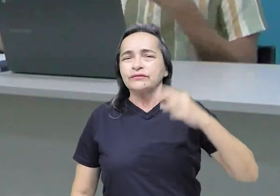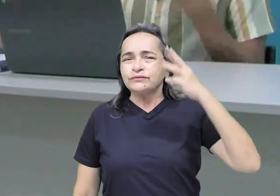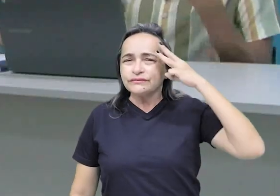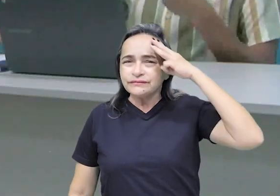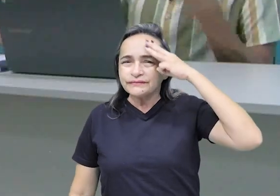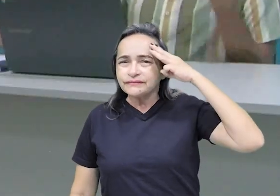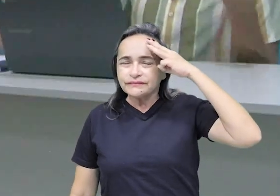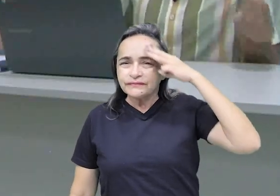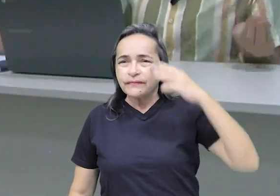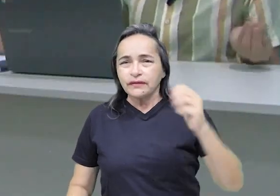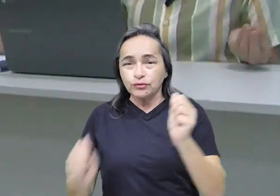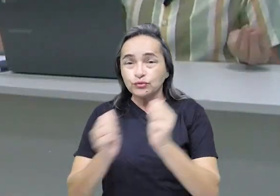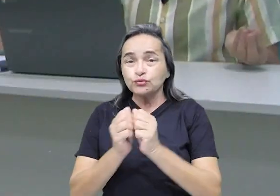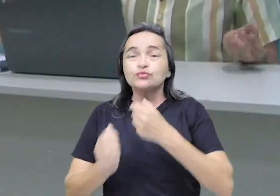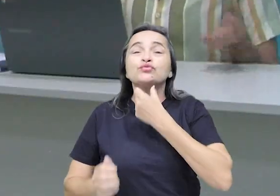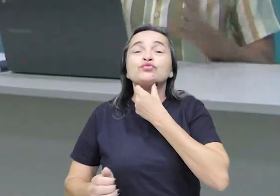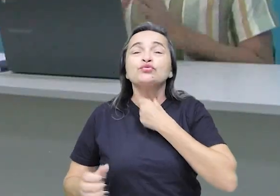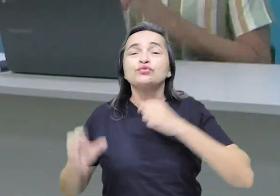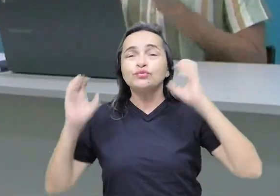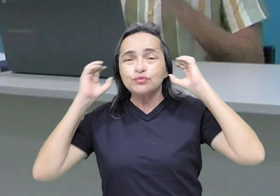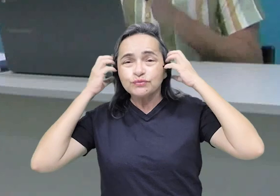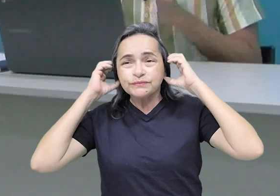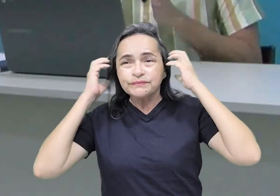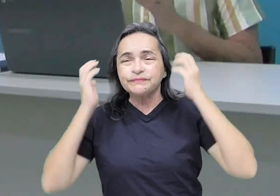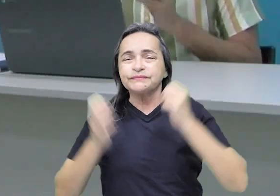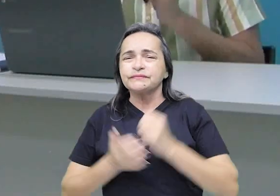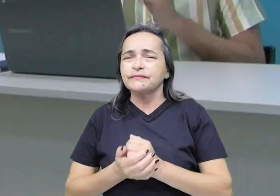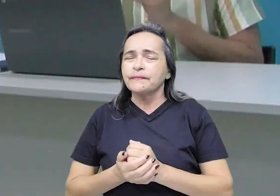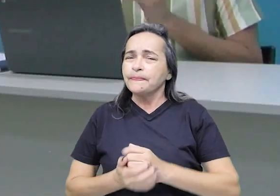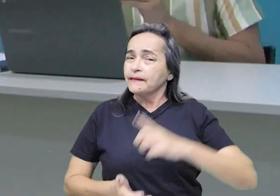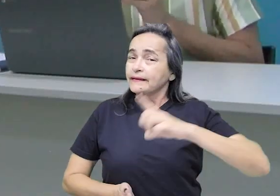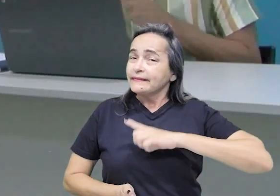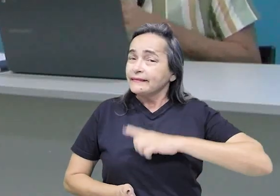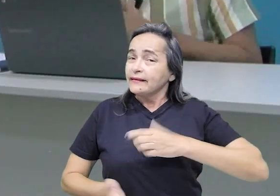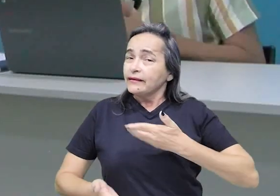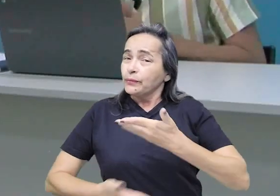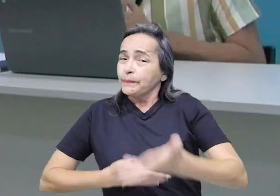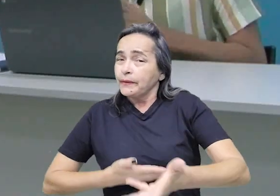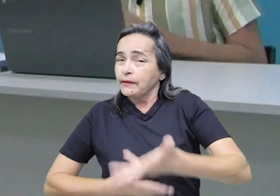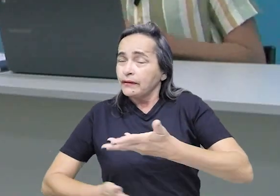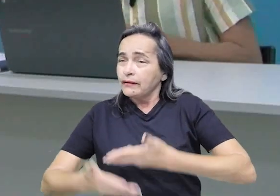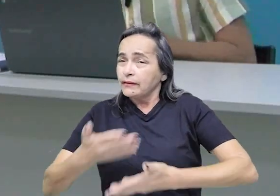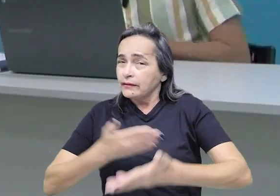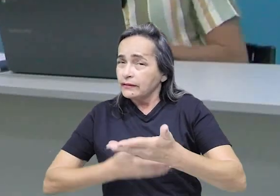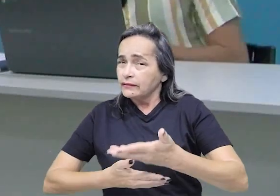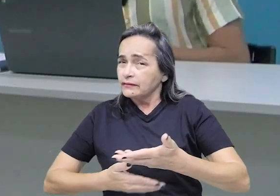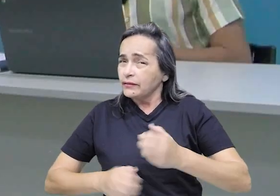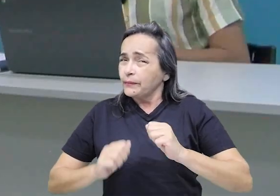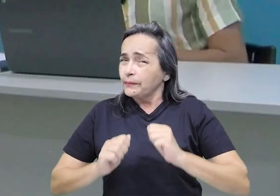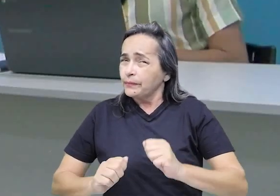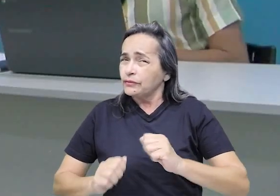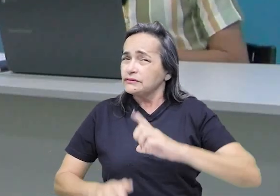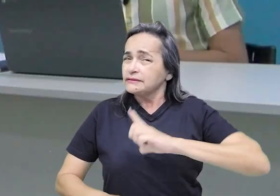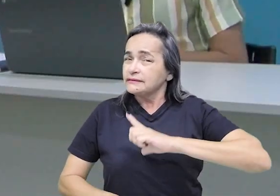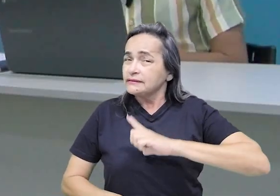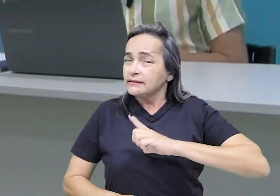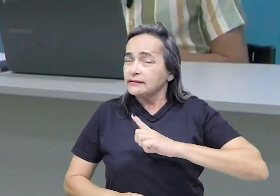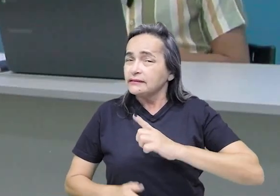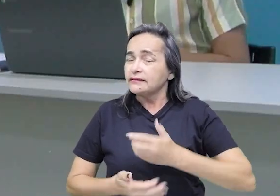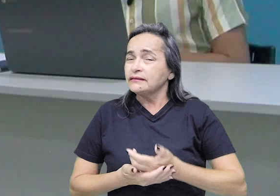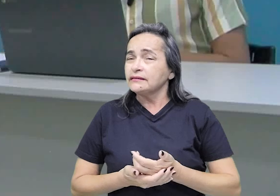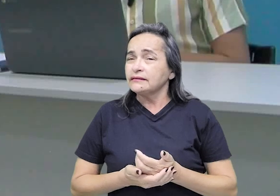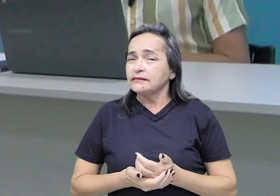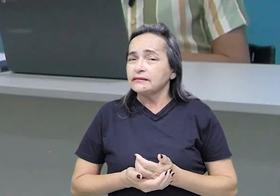a fonoaudiologia. Pronto. Existe uma relação, por exemplo, ou pode existir uma